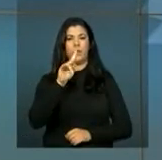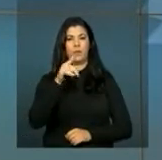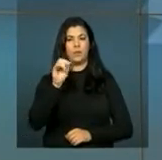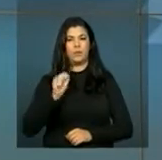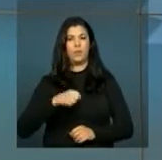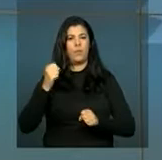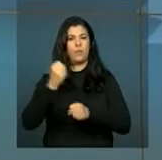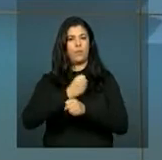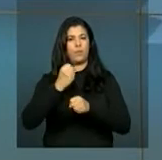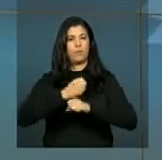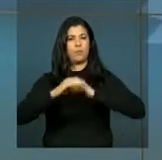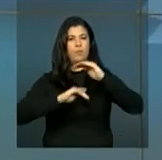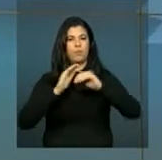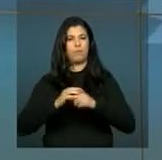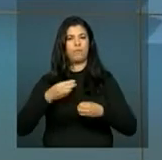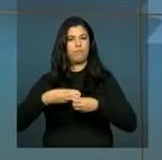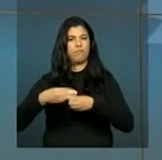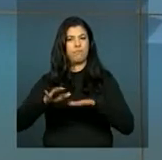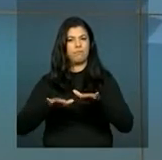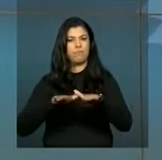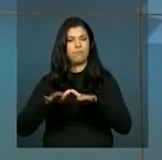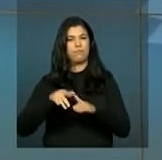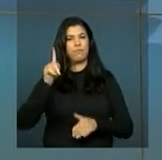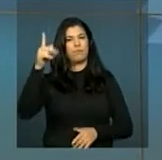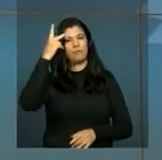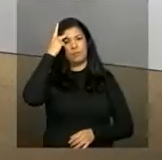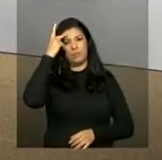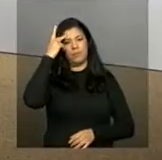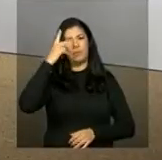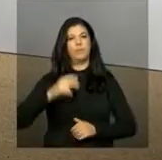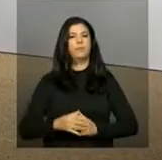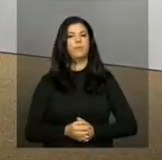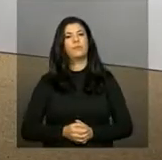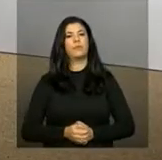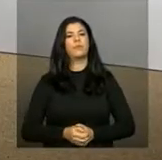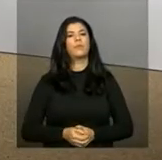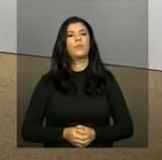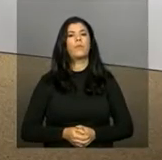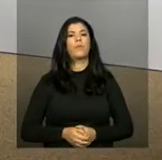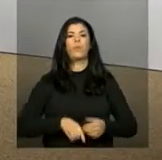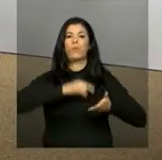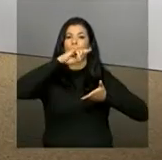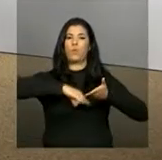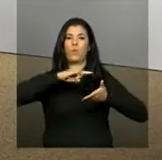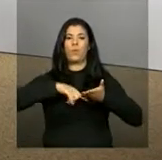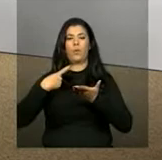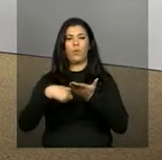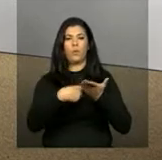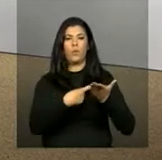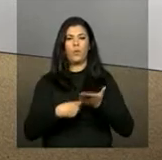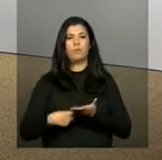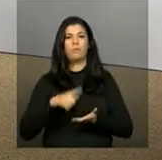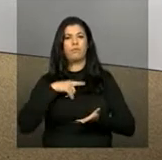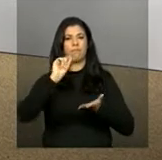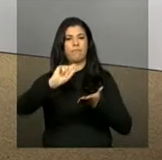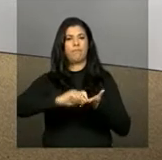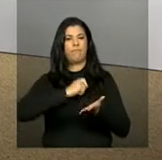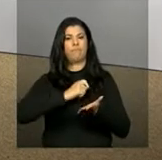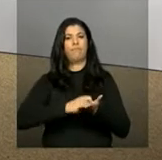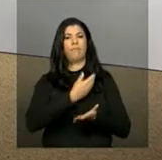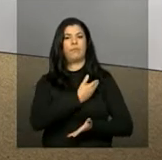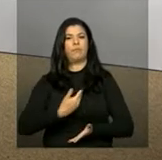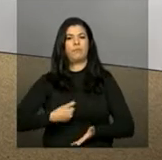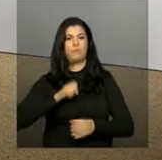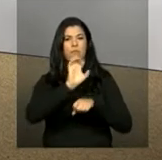obras de mobilidade urbana e saneamento no Estado de São Paulo o termo de compromisso será assinado entre o governo do estado